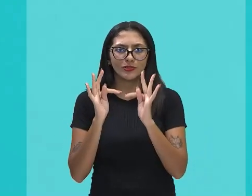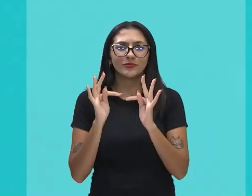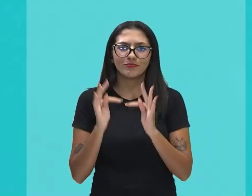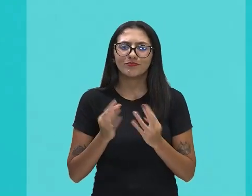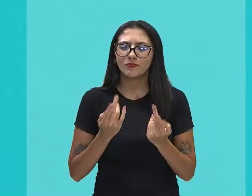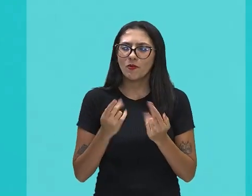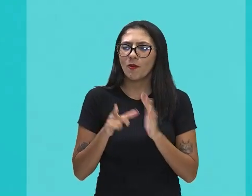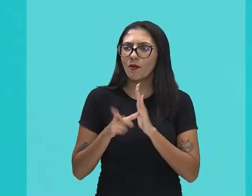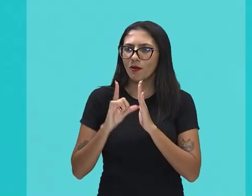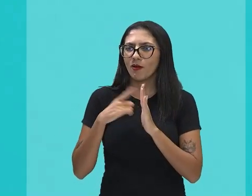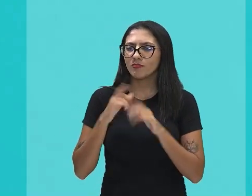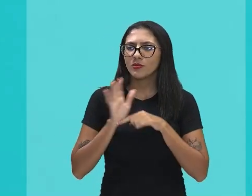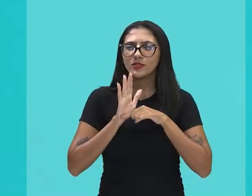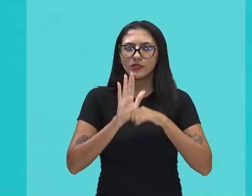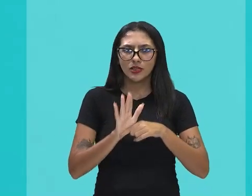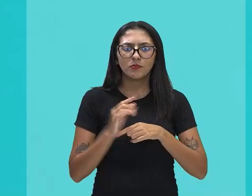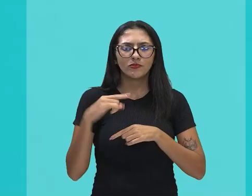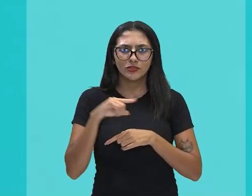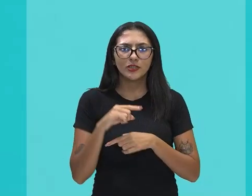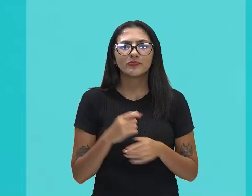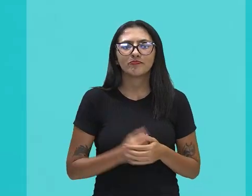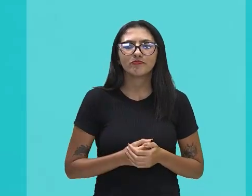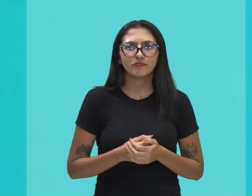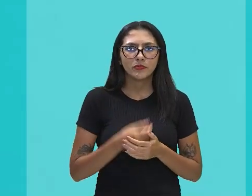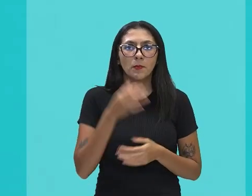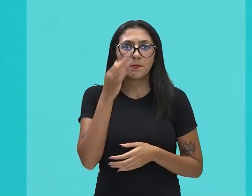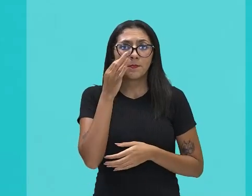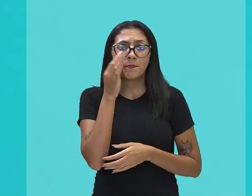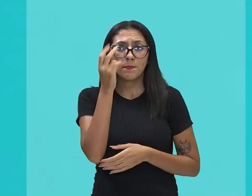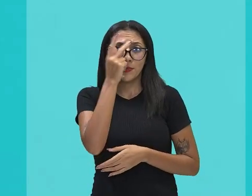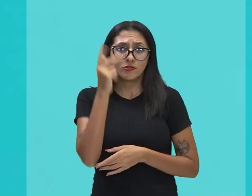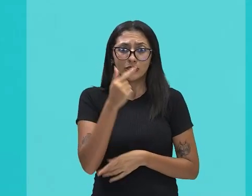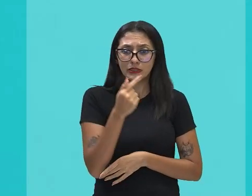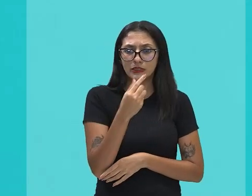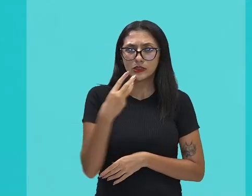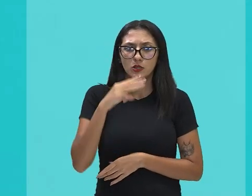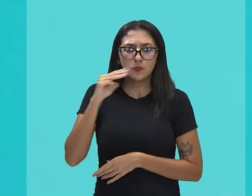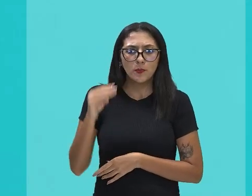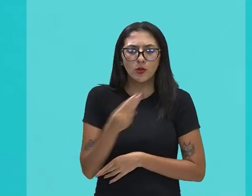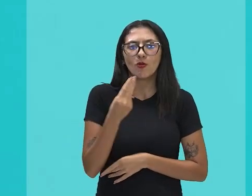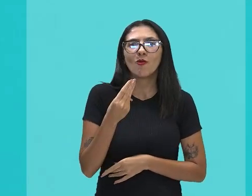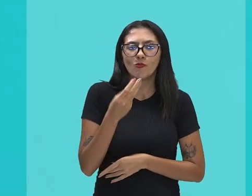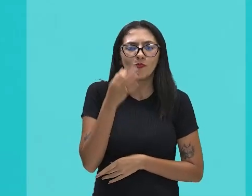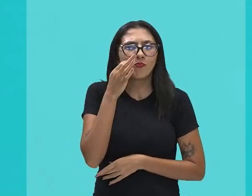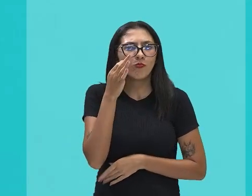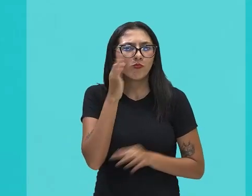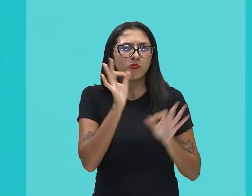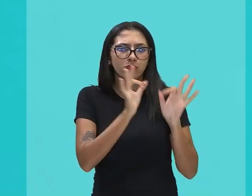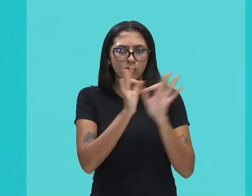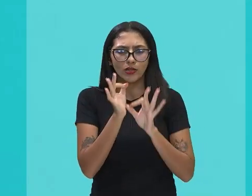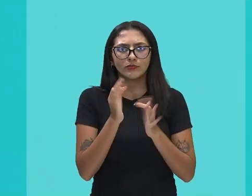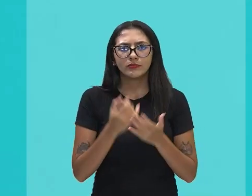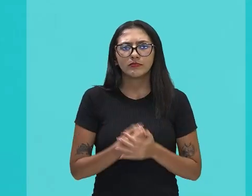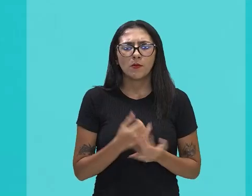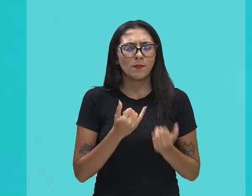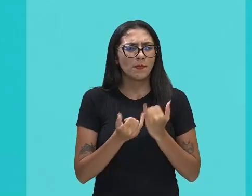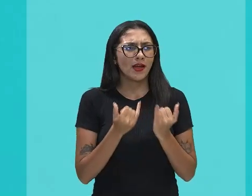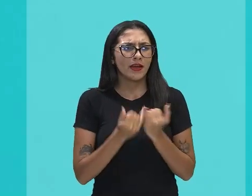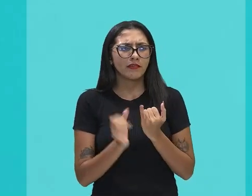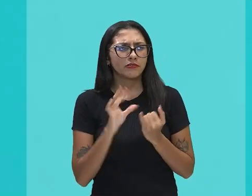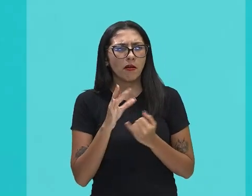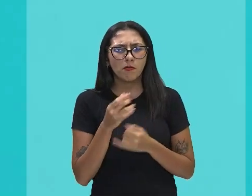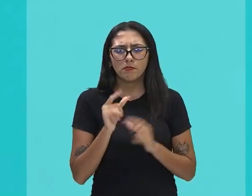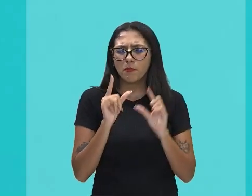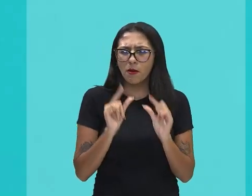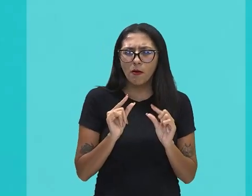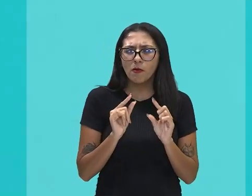para a gente, movimentou aí 73 milhões de espectadores. Isso pode parecer pouco, são só espectadores, mas